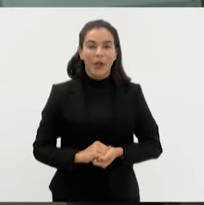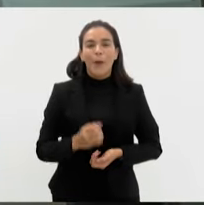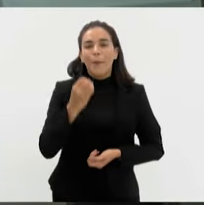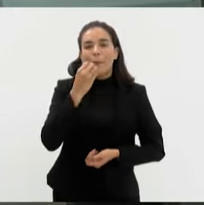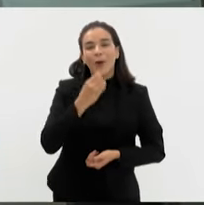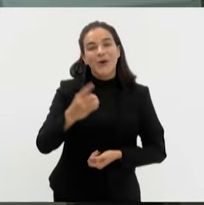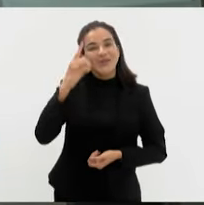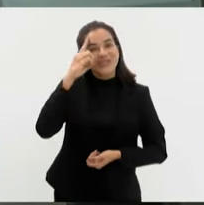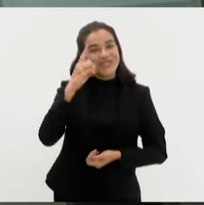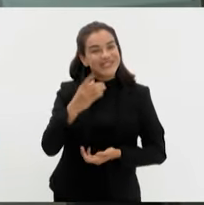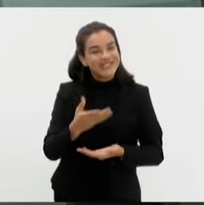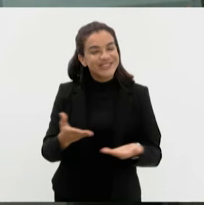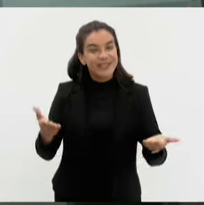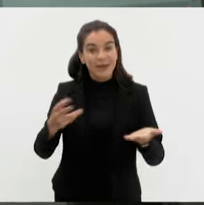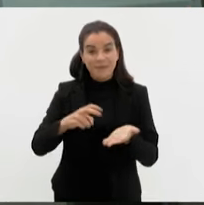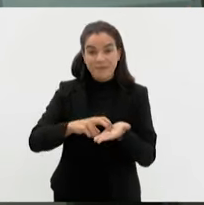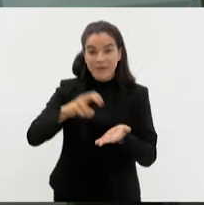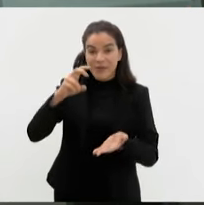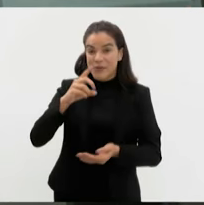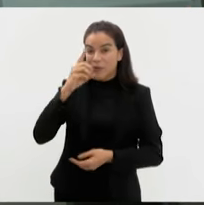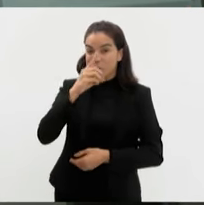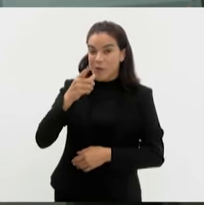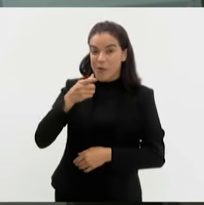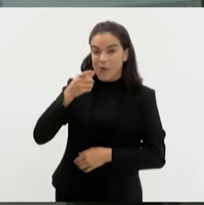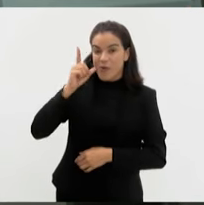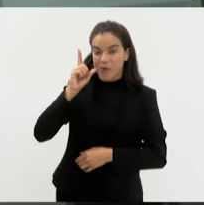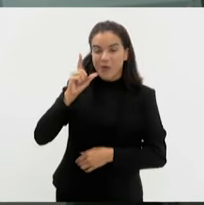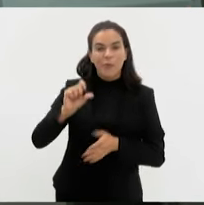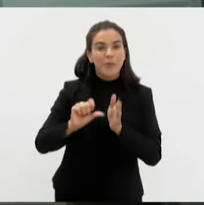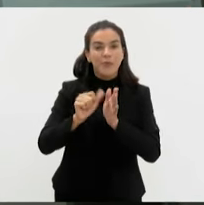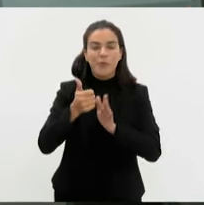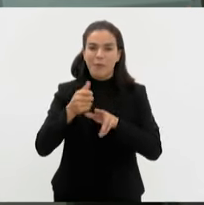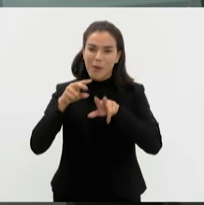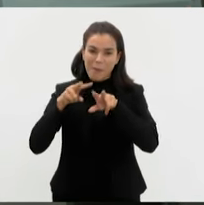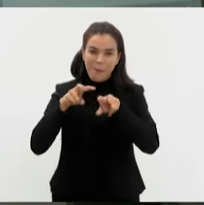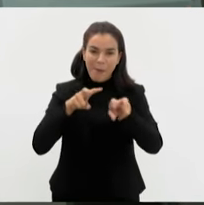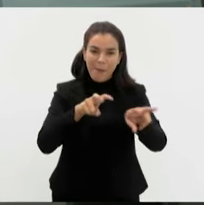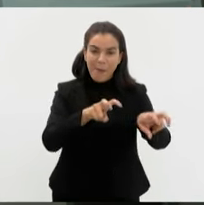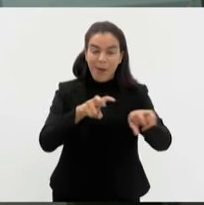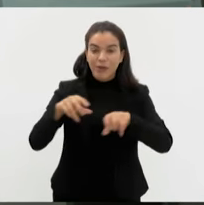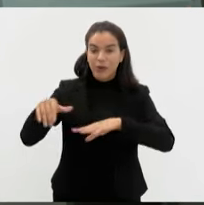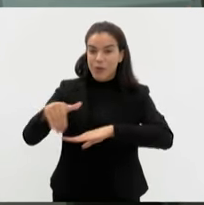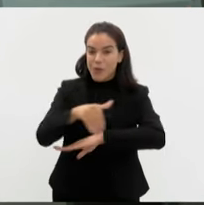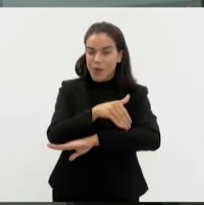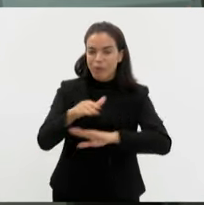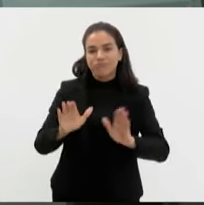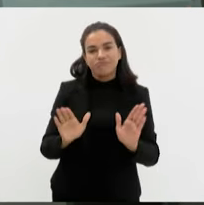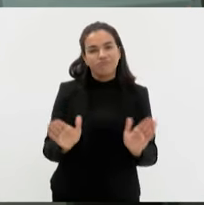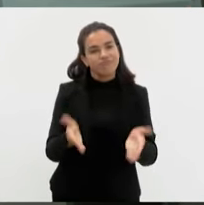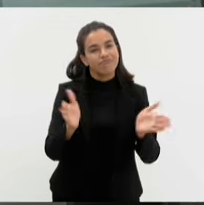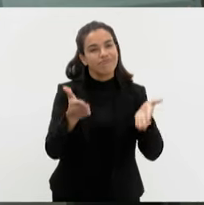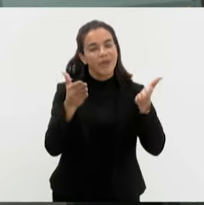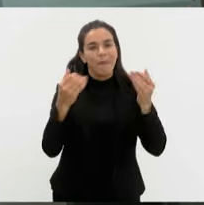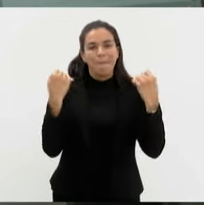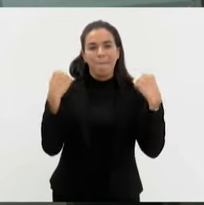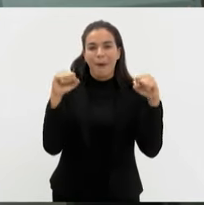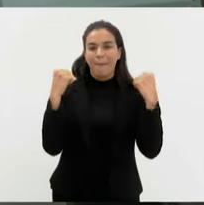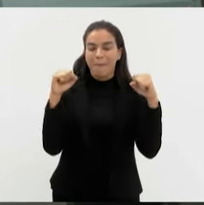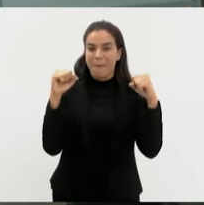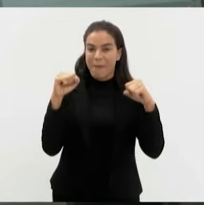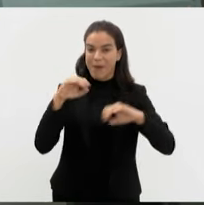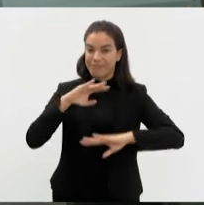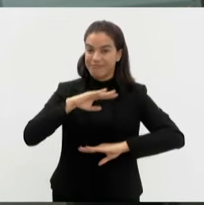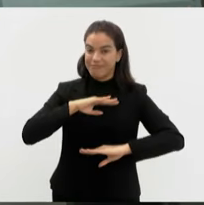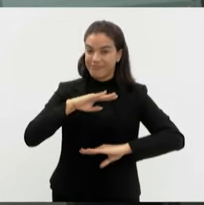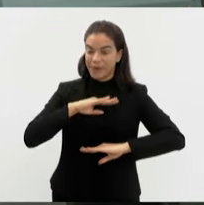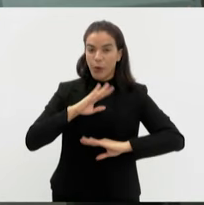Bom dia! Na manhã deste domingo, a Alerj realizou o primeiro circuito de corrida de rua para incentivar a prática de exercícios físicos.